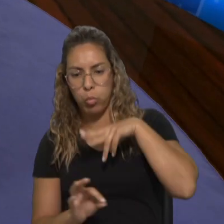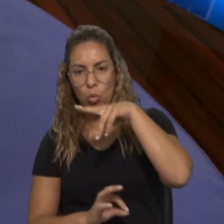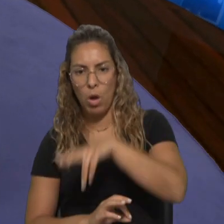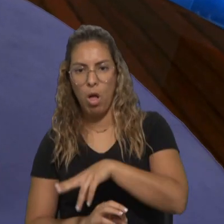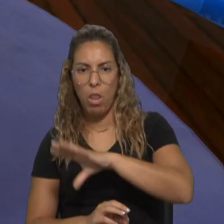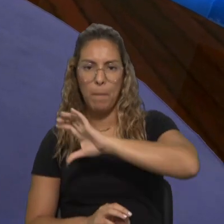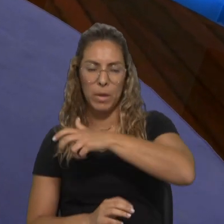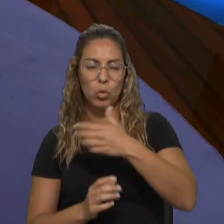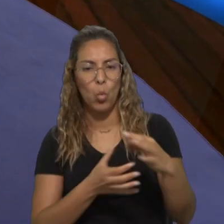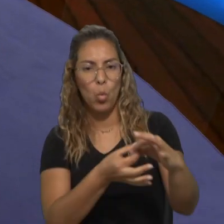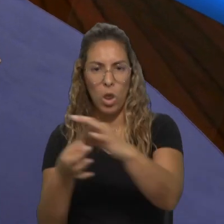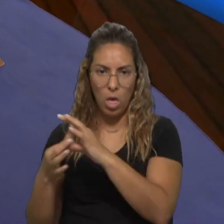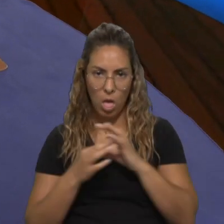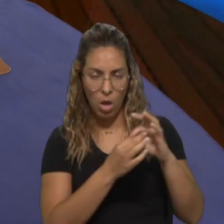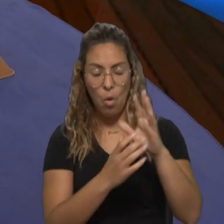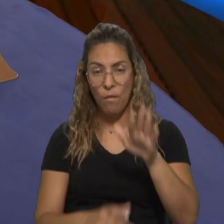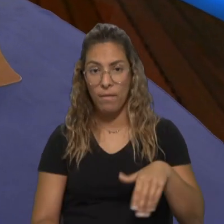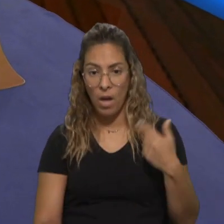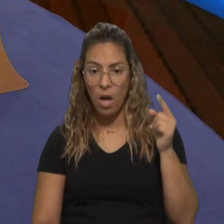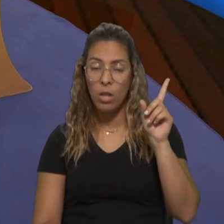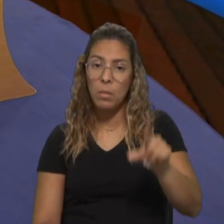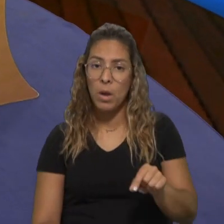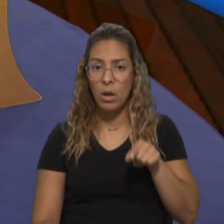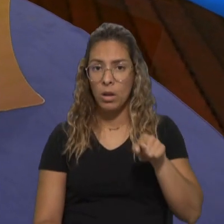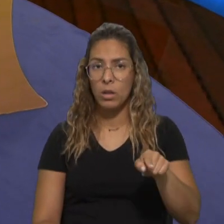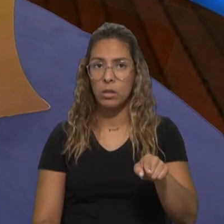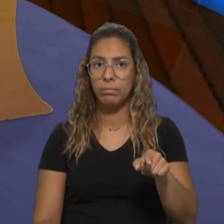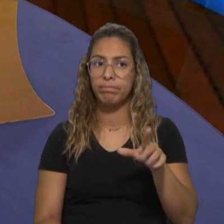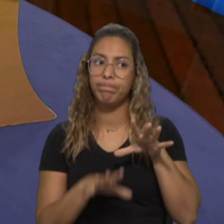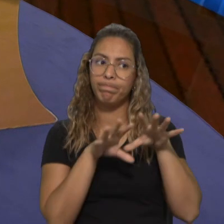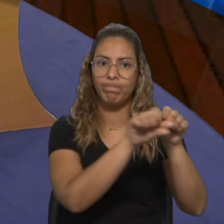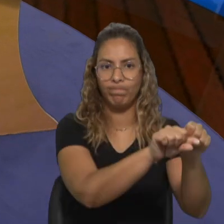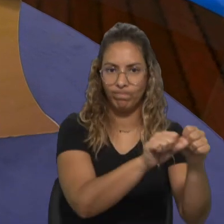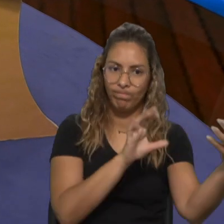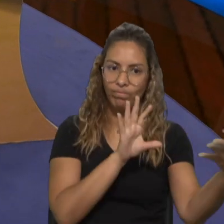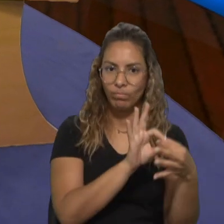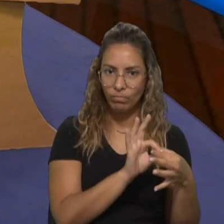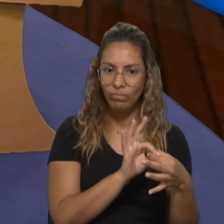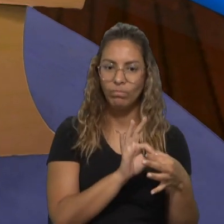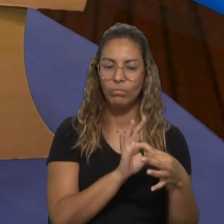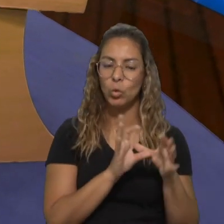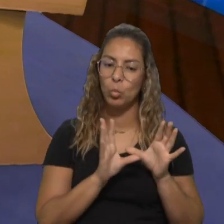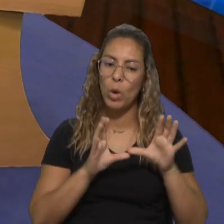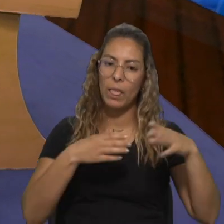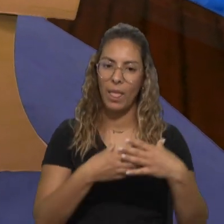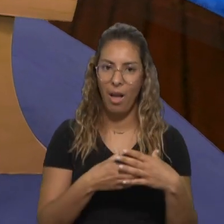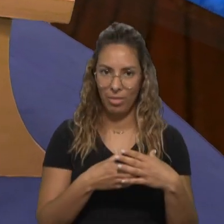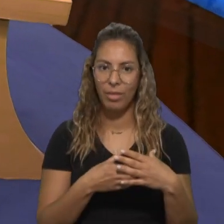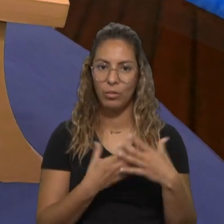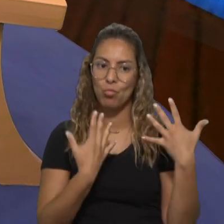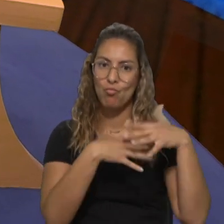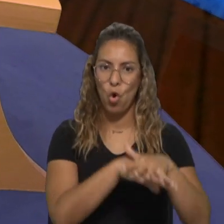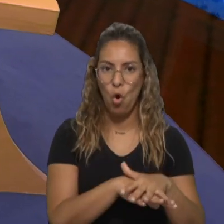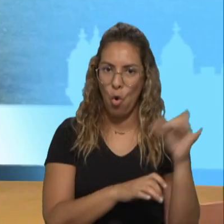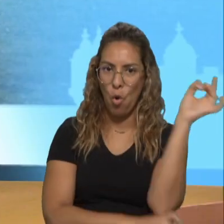de união e de pertença? Sim, de pertença, de comunidade, e também dá-nos essa ideia